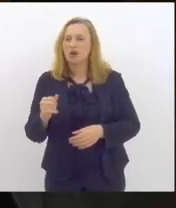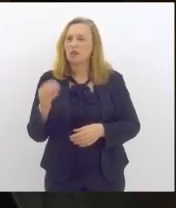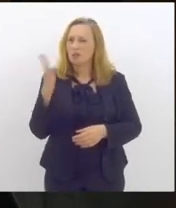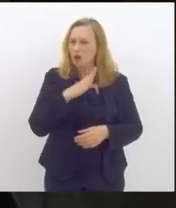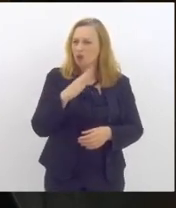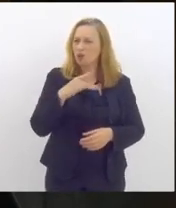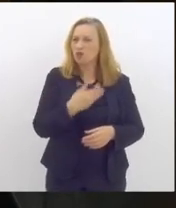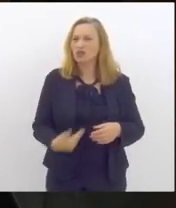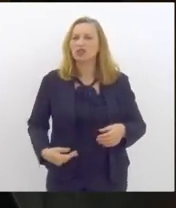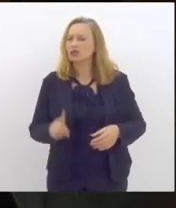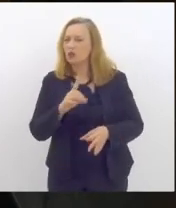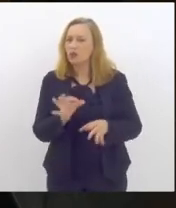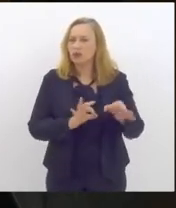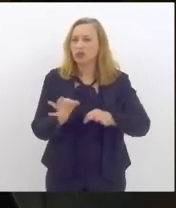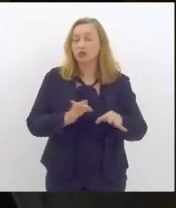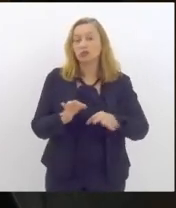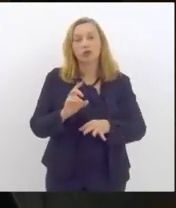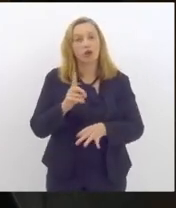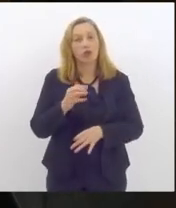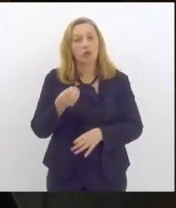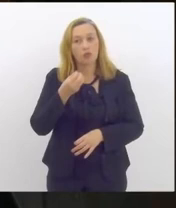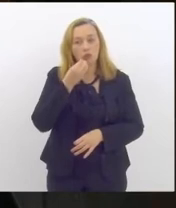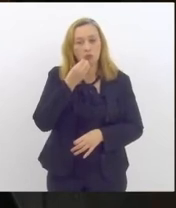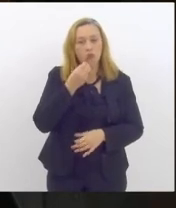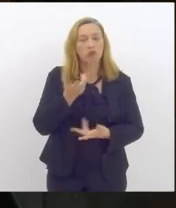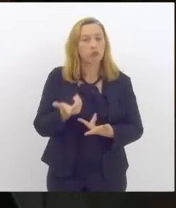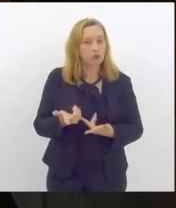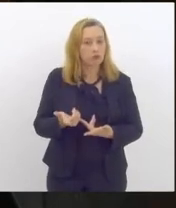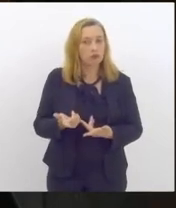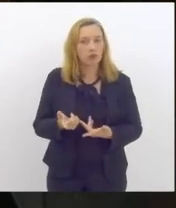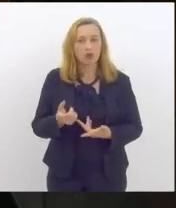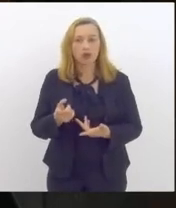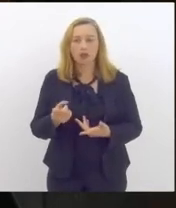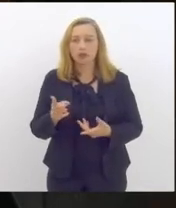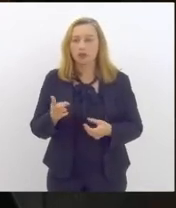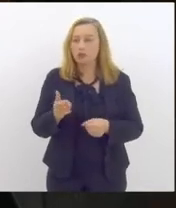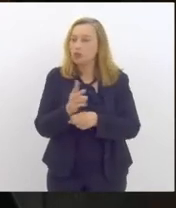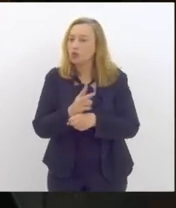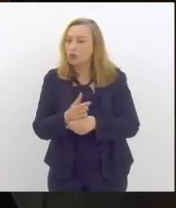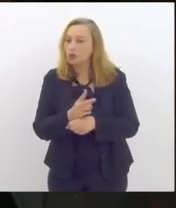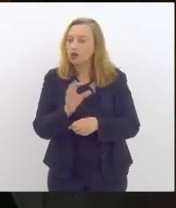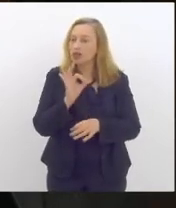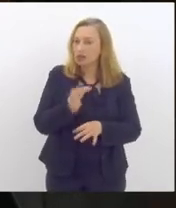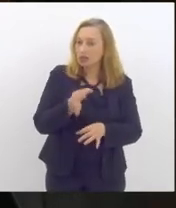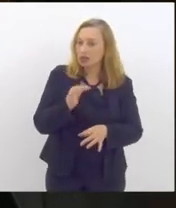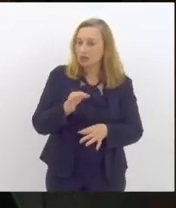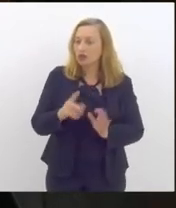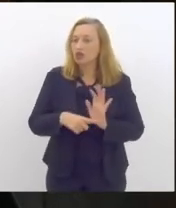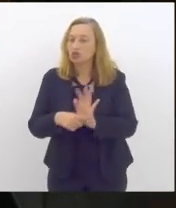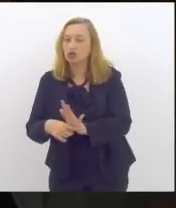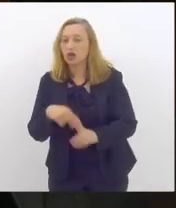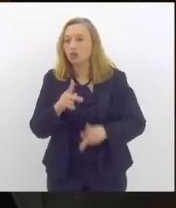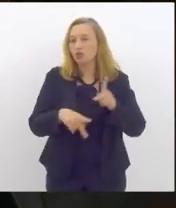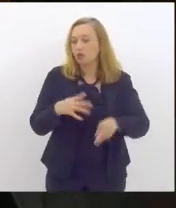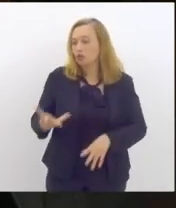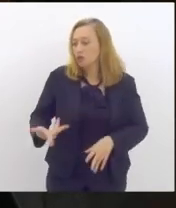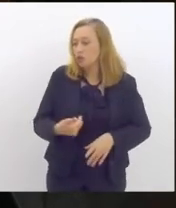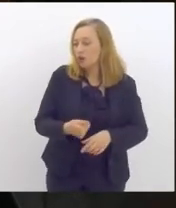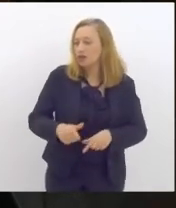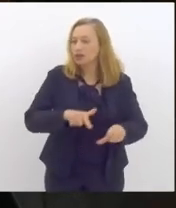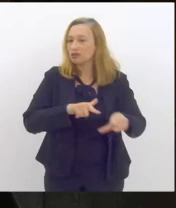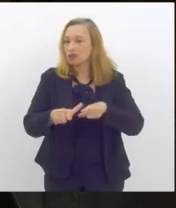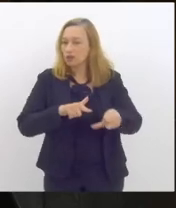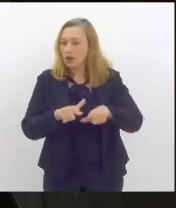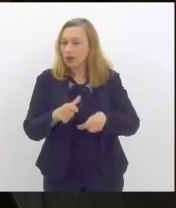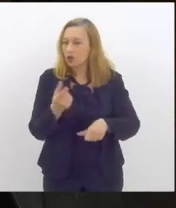é isso é oportunismo eleitoral que não busca favorecer de fato a população com serviços de qualidade com